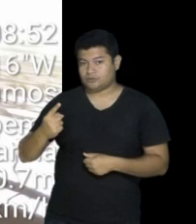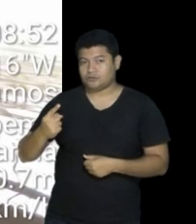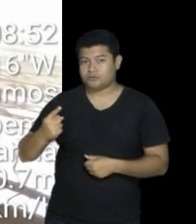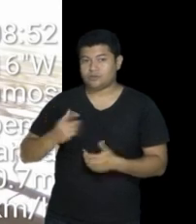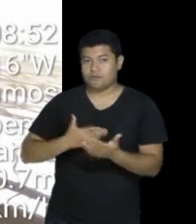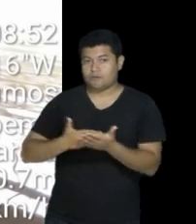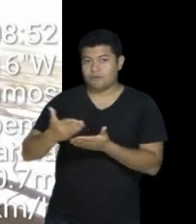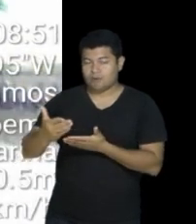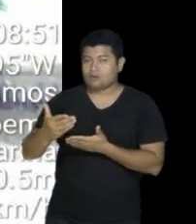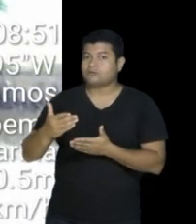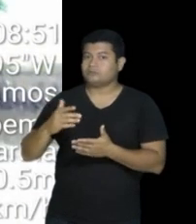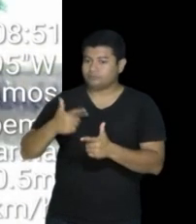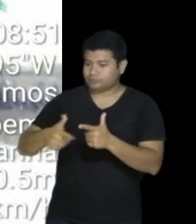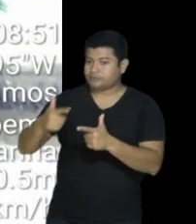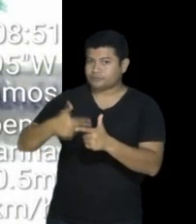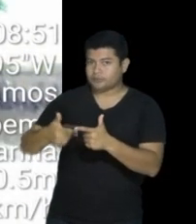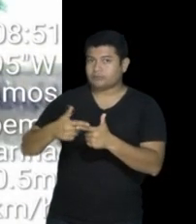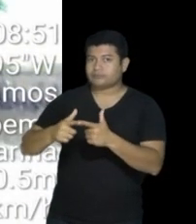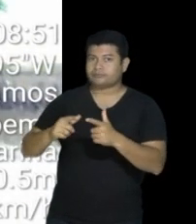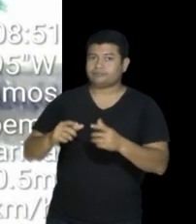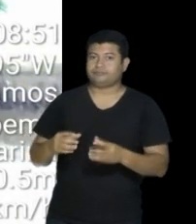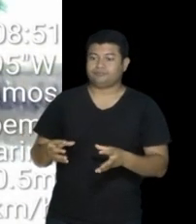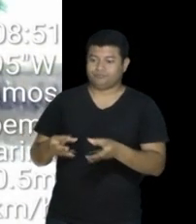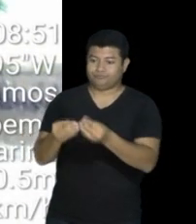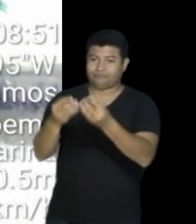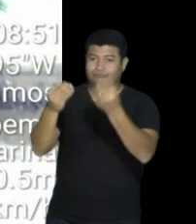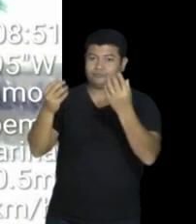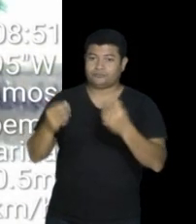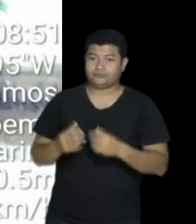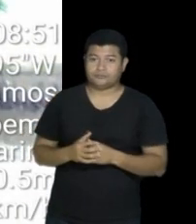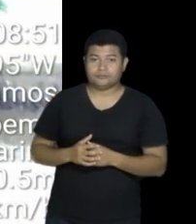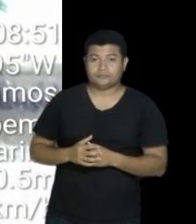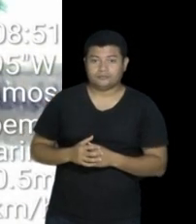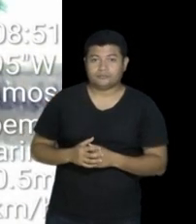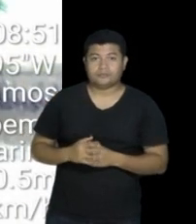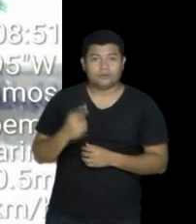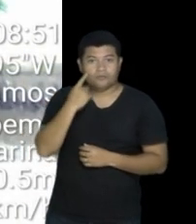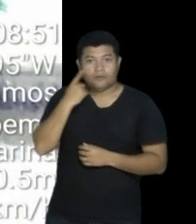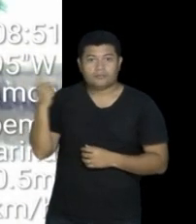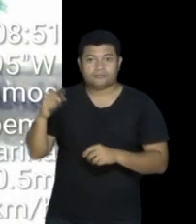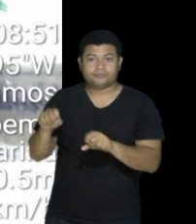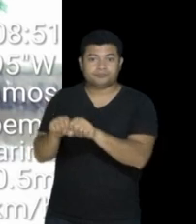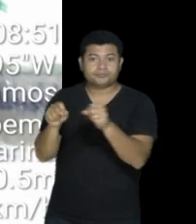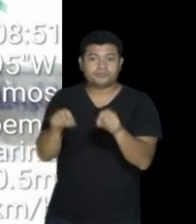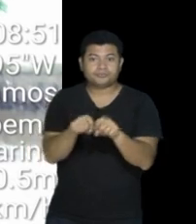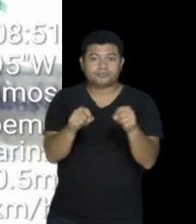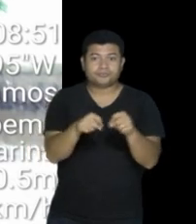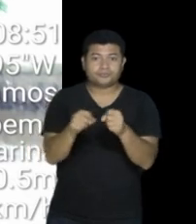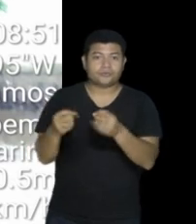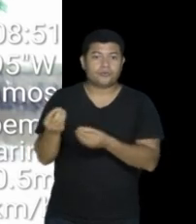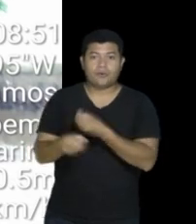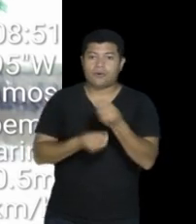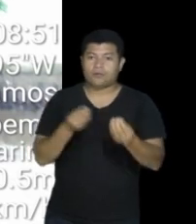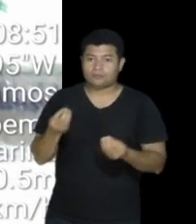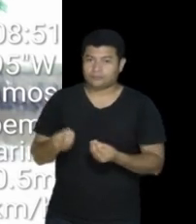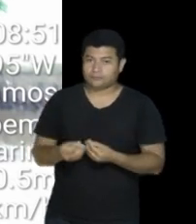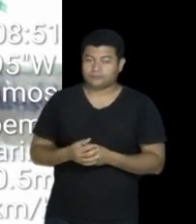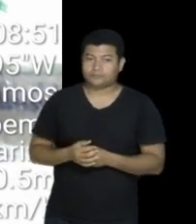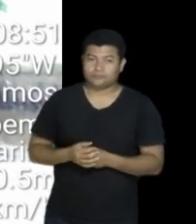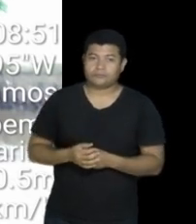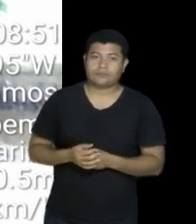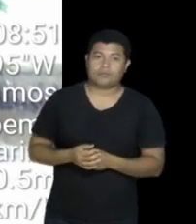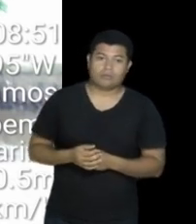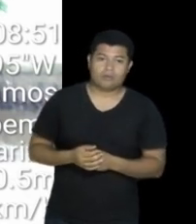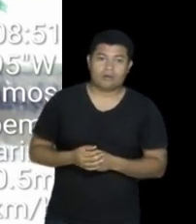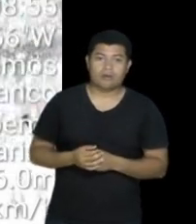ou menos essa situação olhem Olhem só a situação da ponte do rio Perequê que liga Porto Belo Itapema toda qual